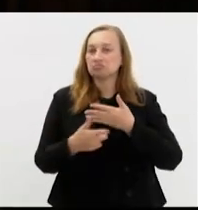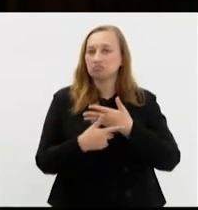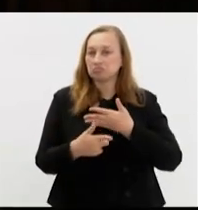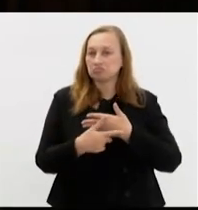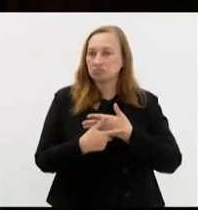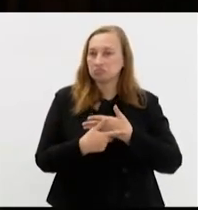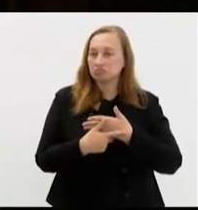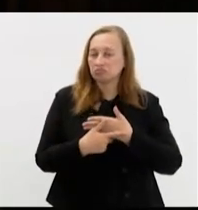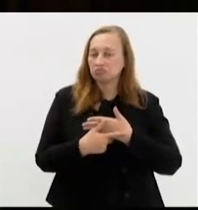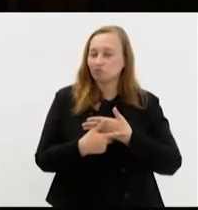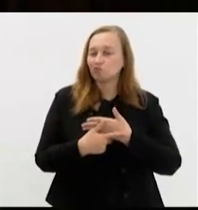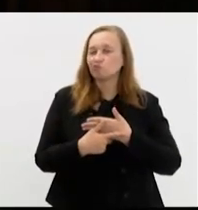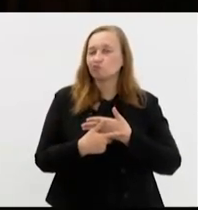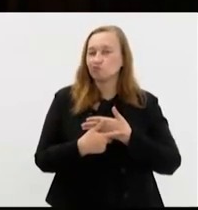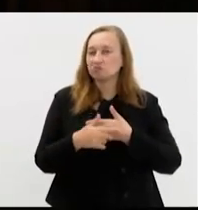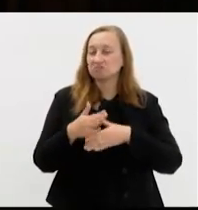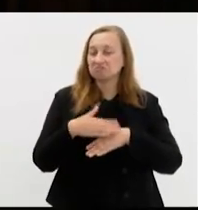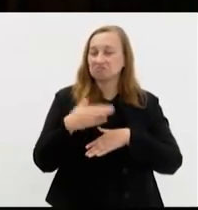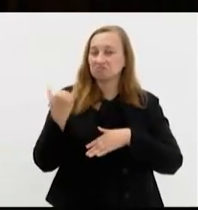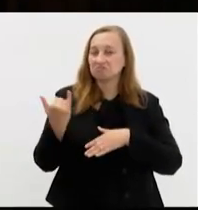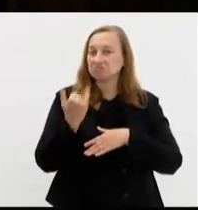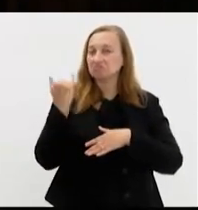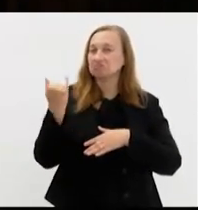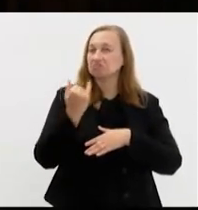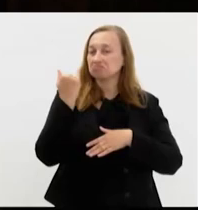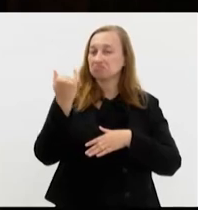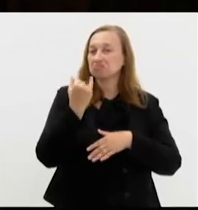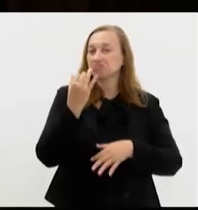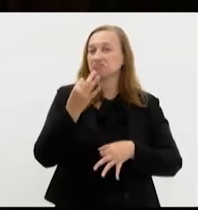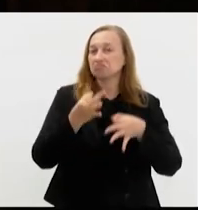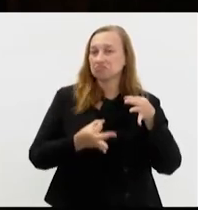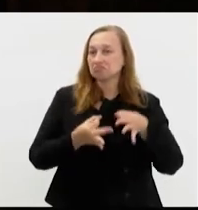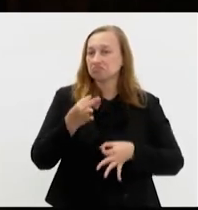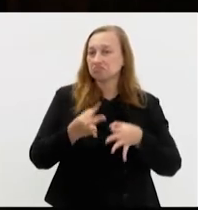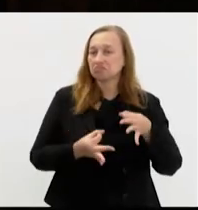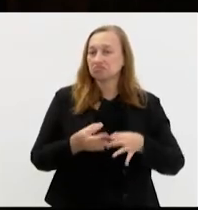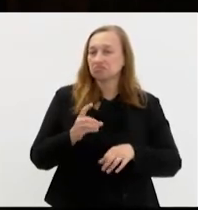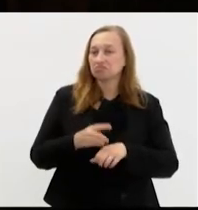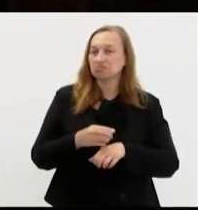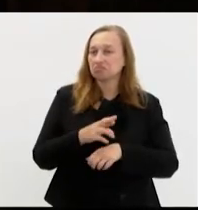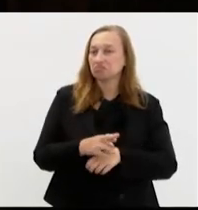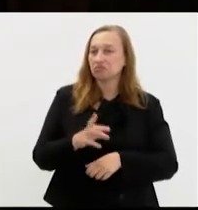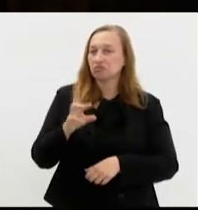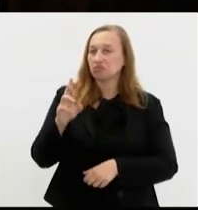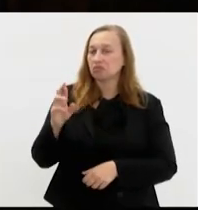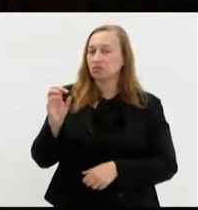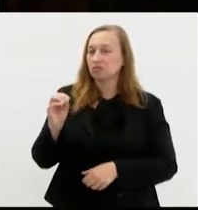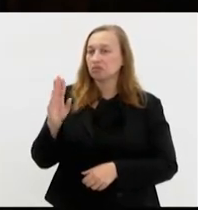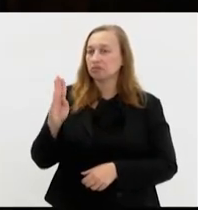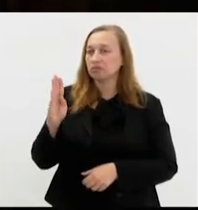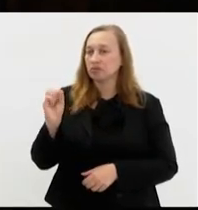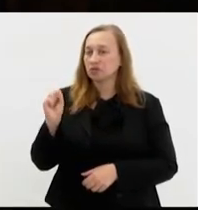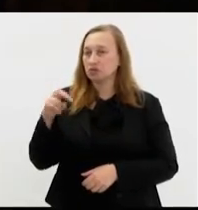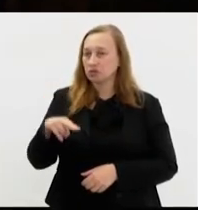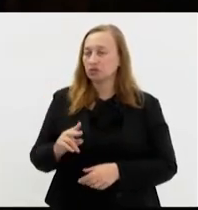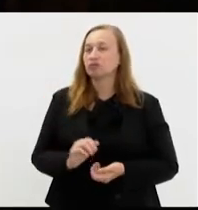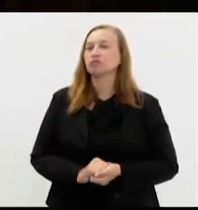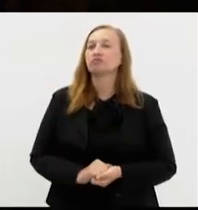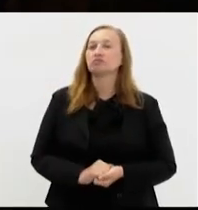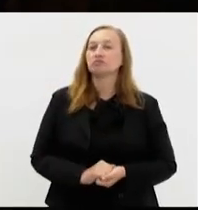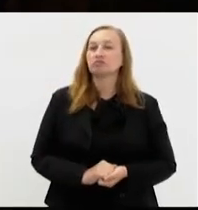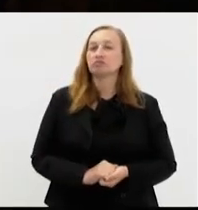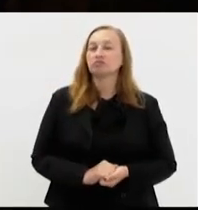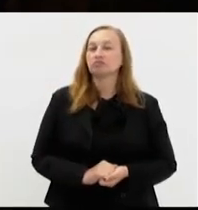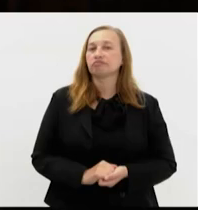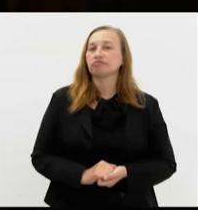que talvez seja o papel mais importante do Judiciário Dr Robson ministra Edilene Talvez nós ainda